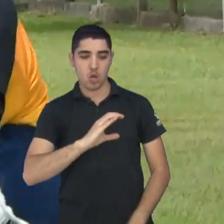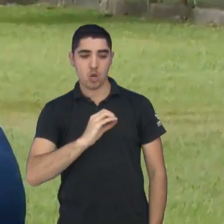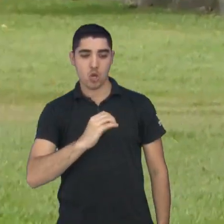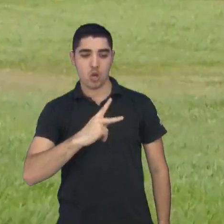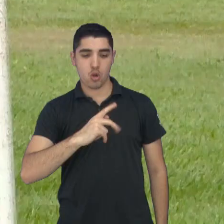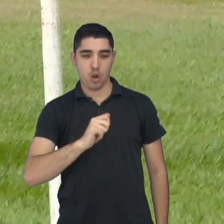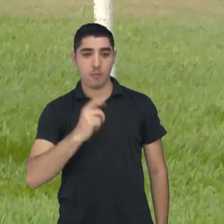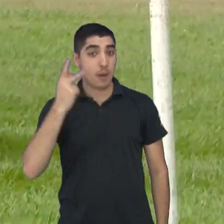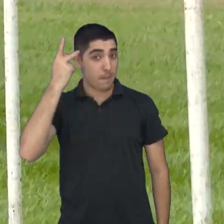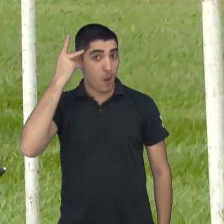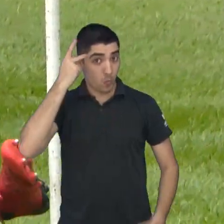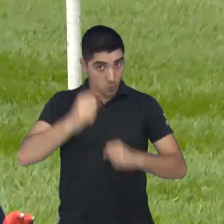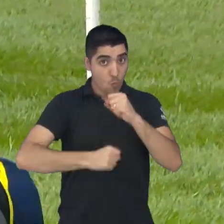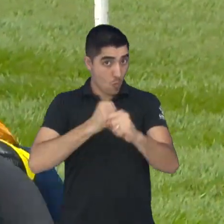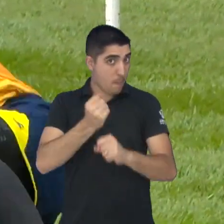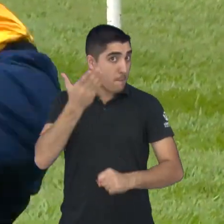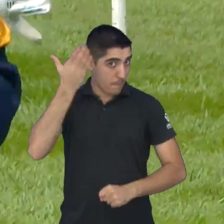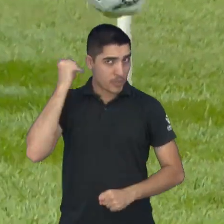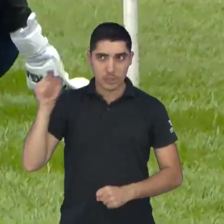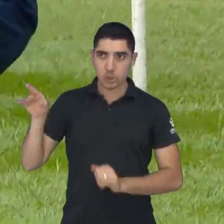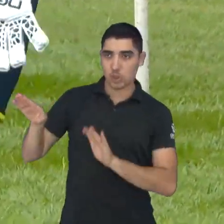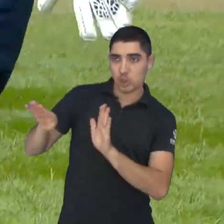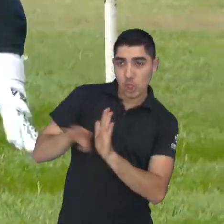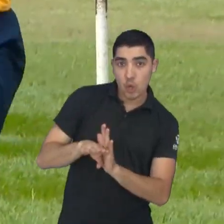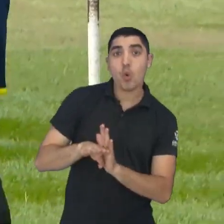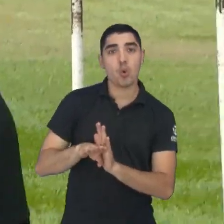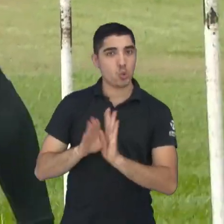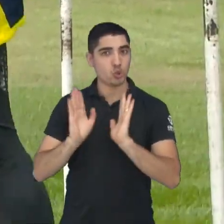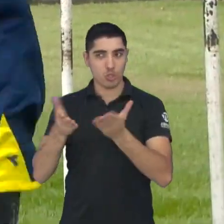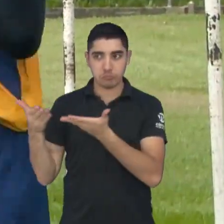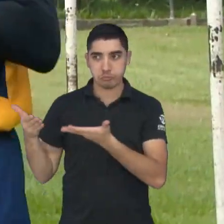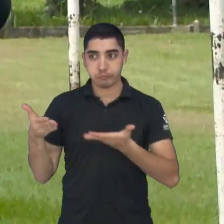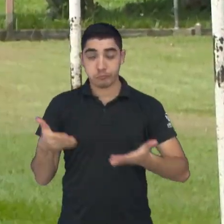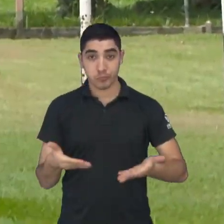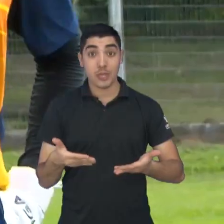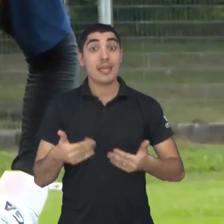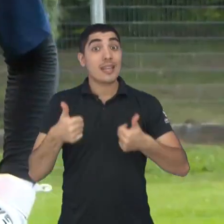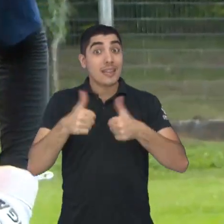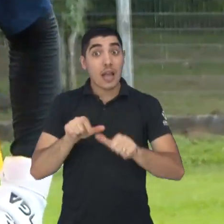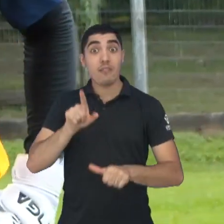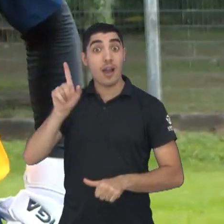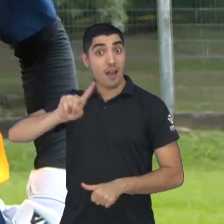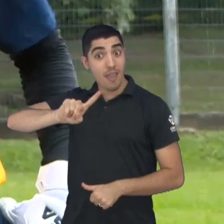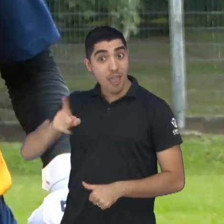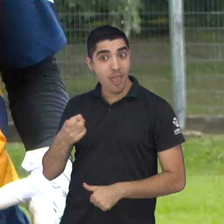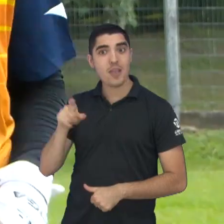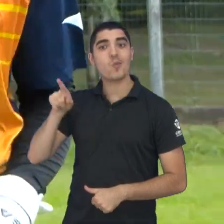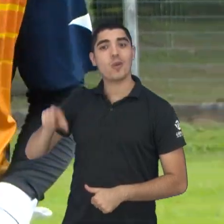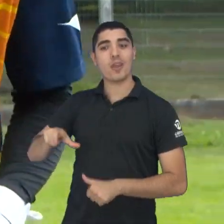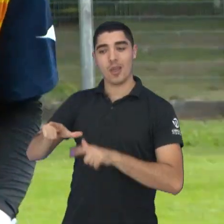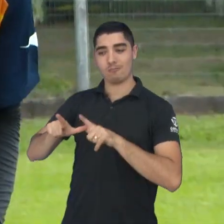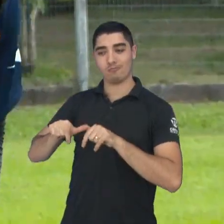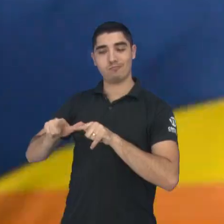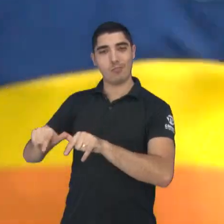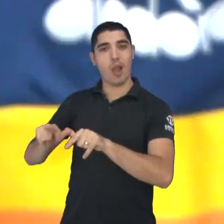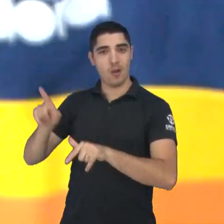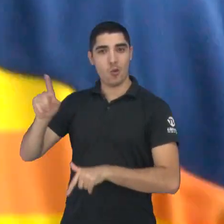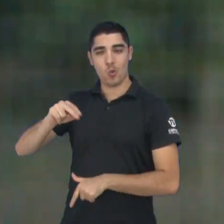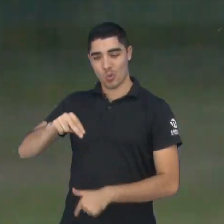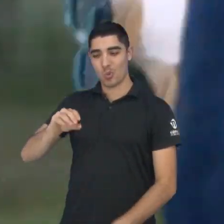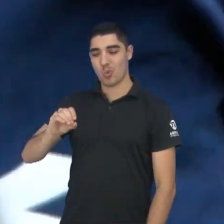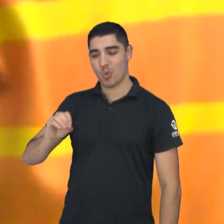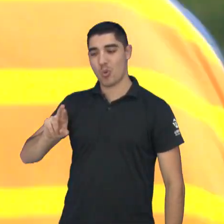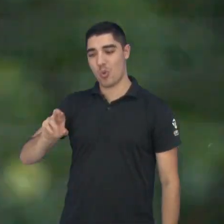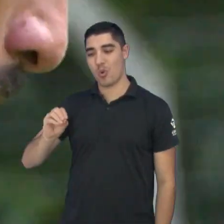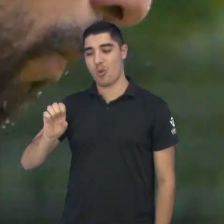no ano passado, depois de várias temporadas justamente no Noroeste, primeiro adversário da Águia. O